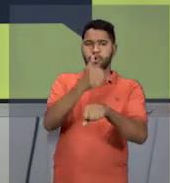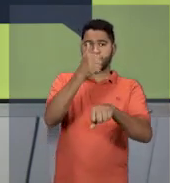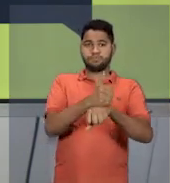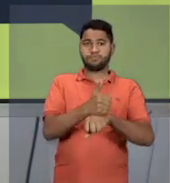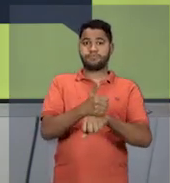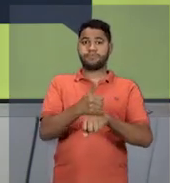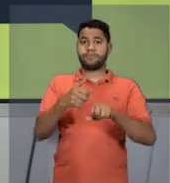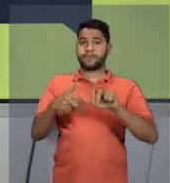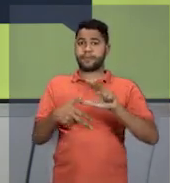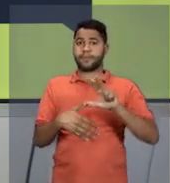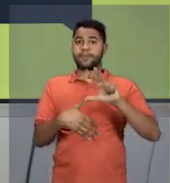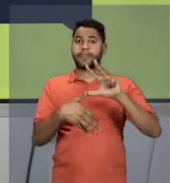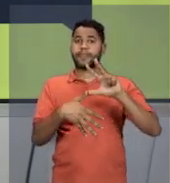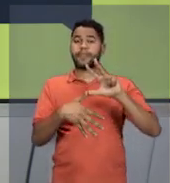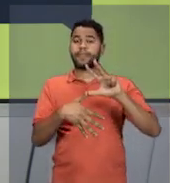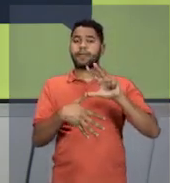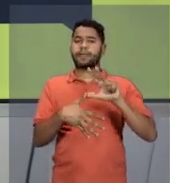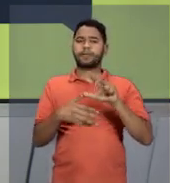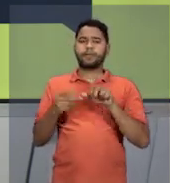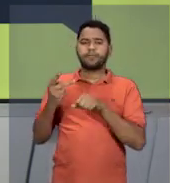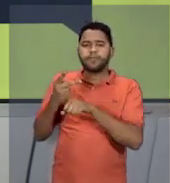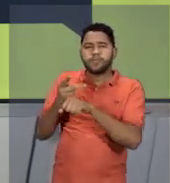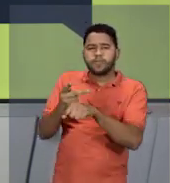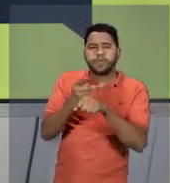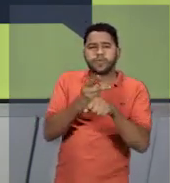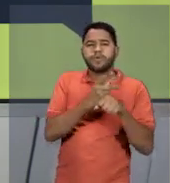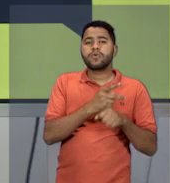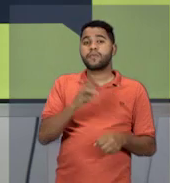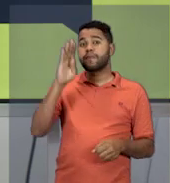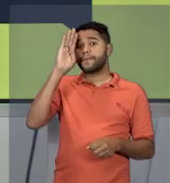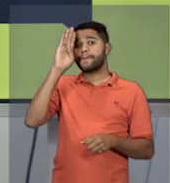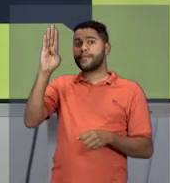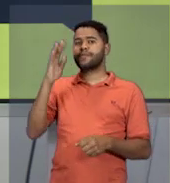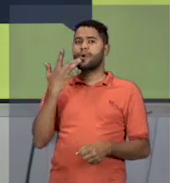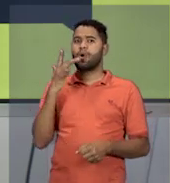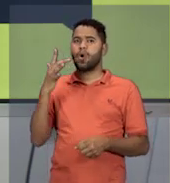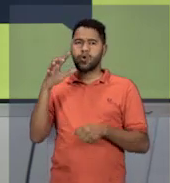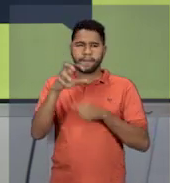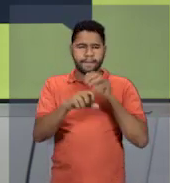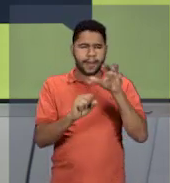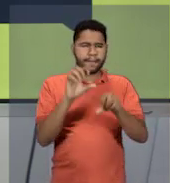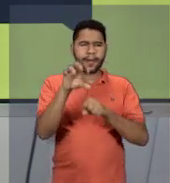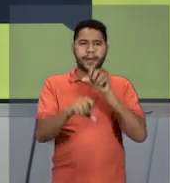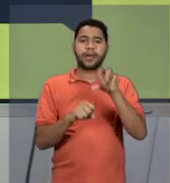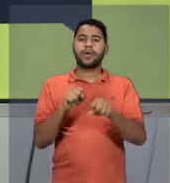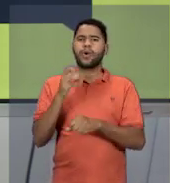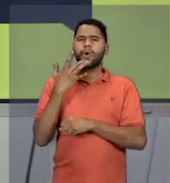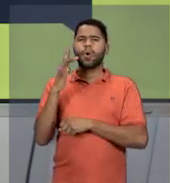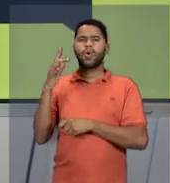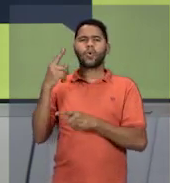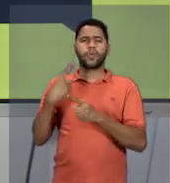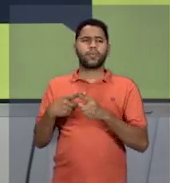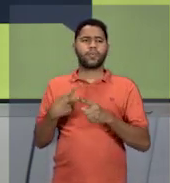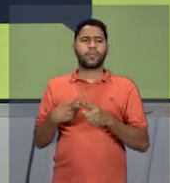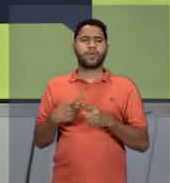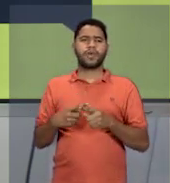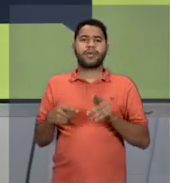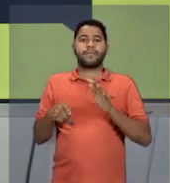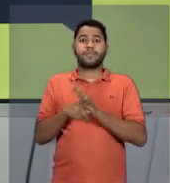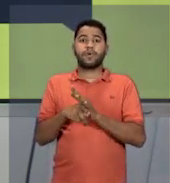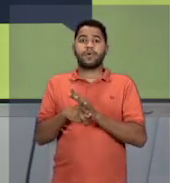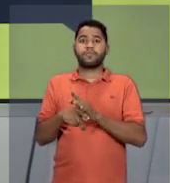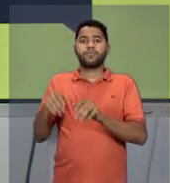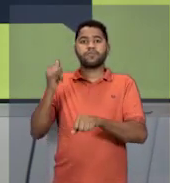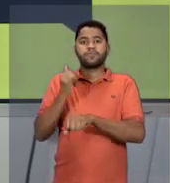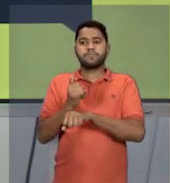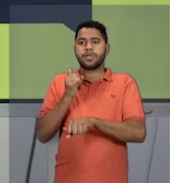América, eles estavam em busca, principalmente, de ouro. Porque o ouro é aquele metal que